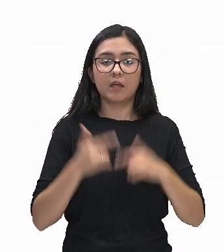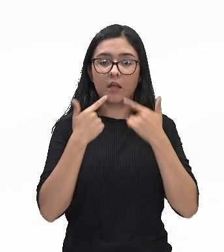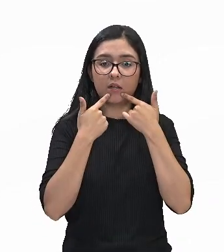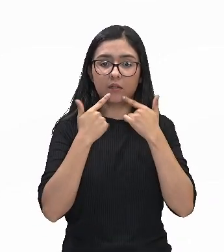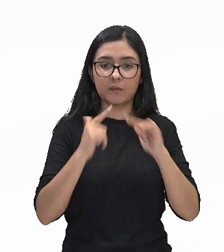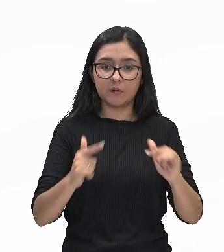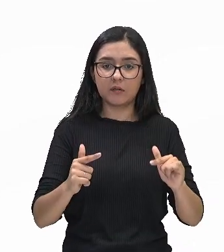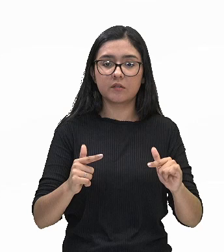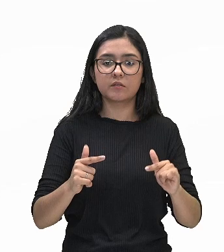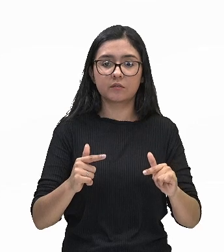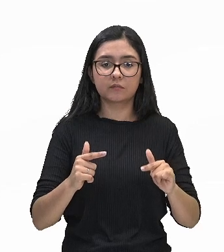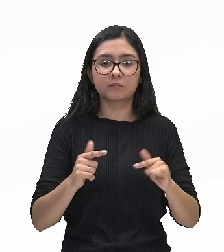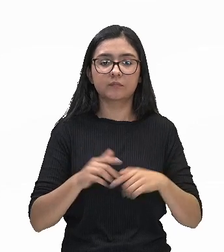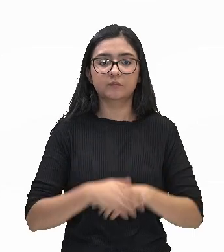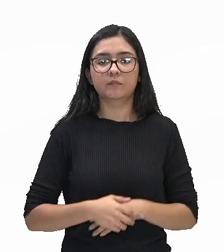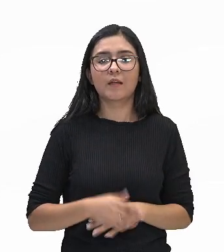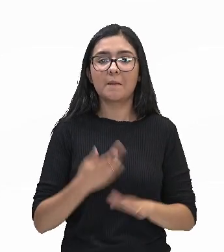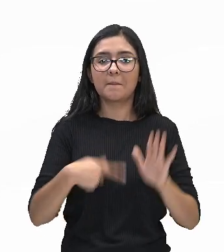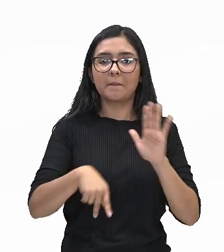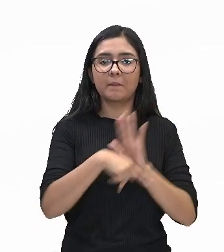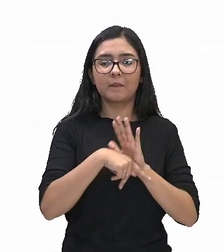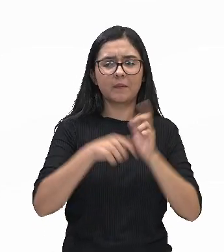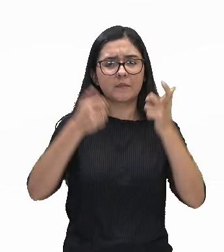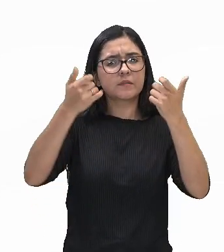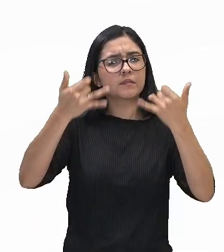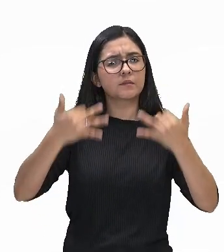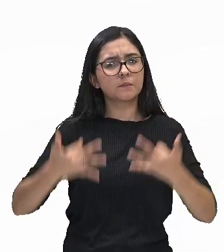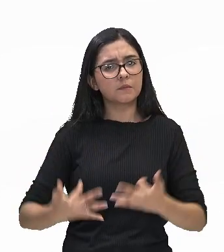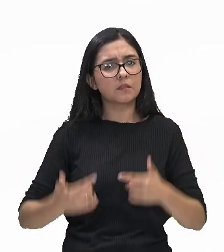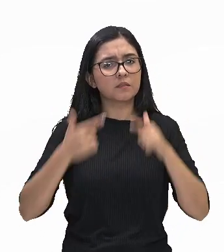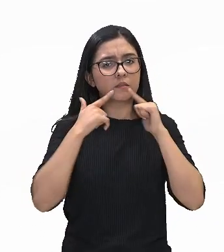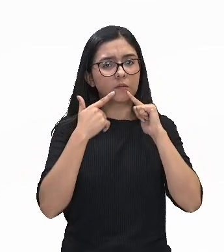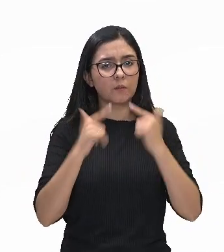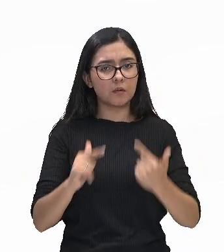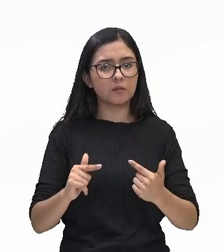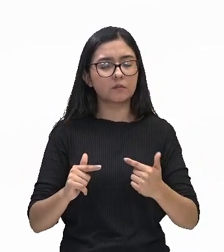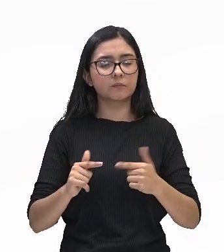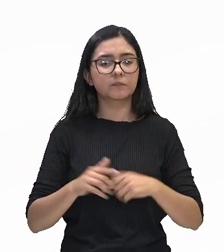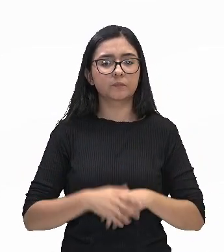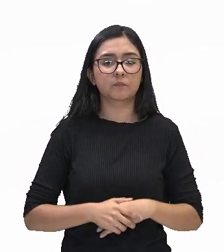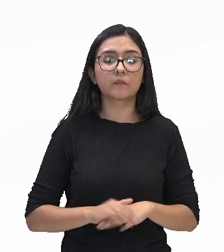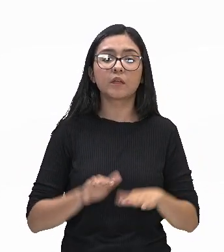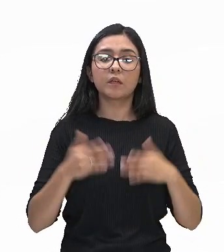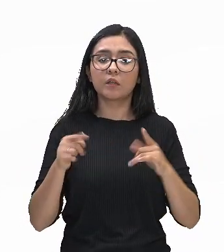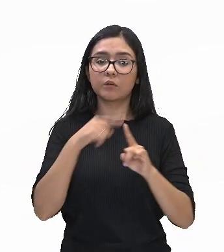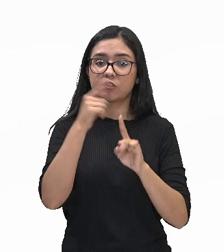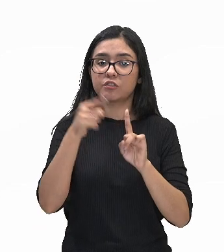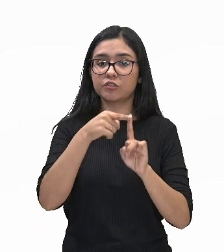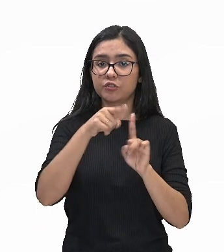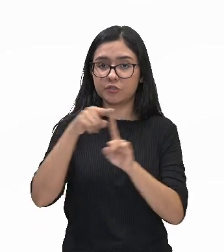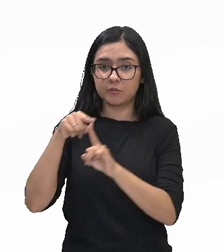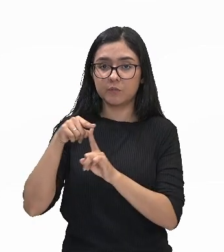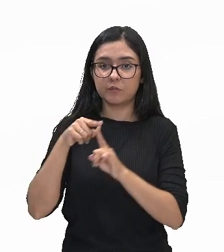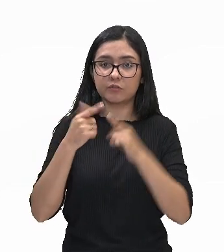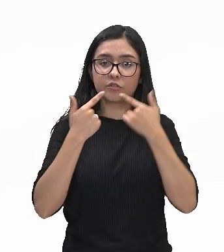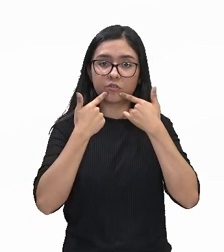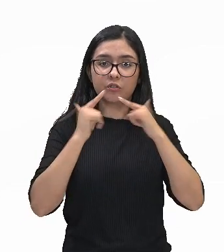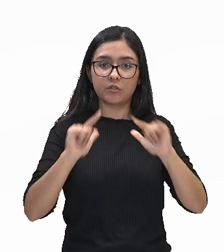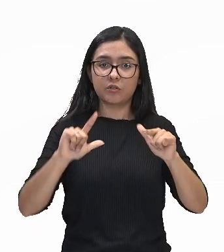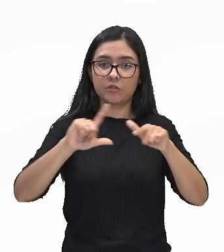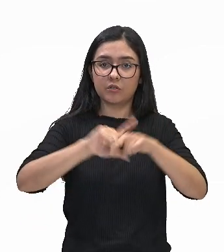linguagem fala da própria linguagem. Então, a função metalinguística, né, ela